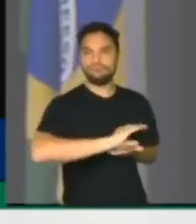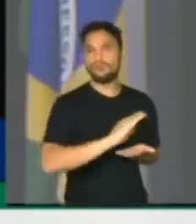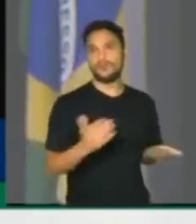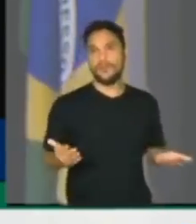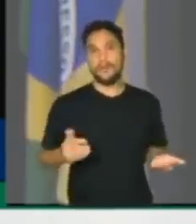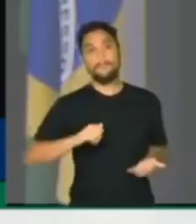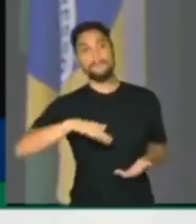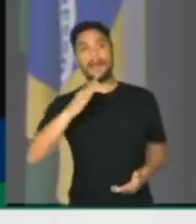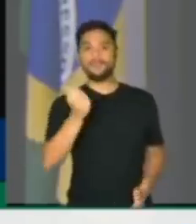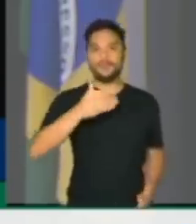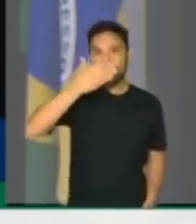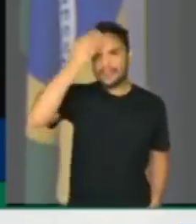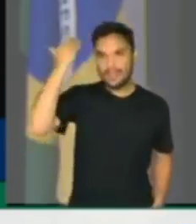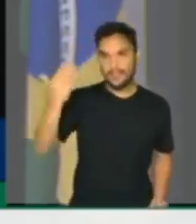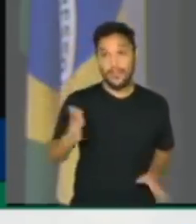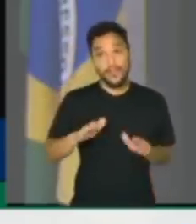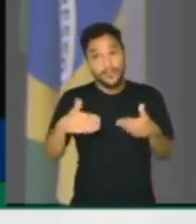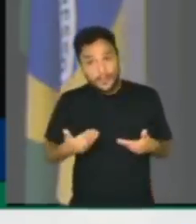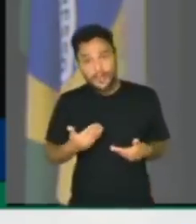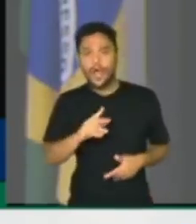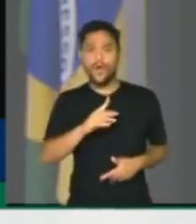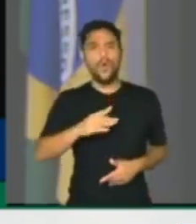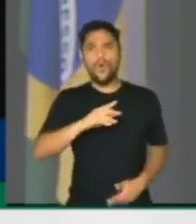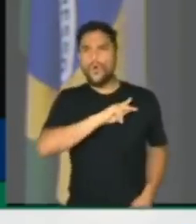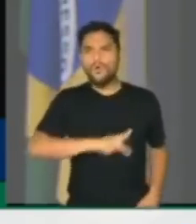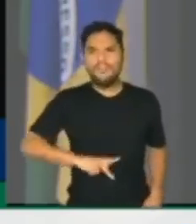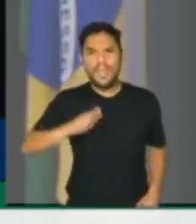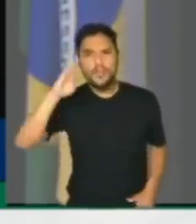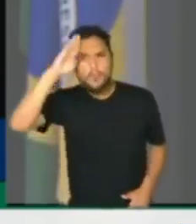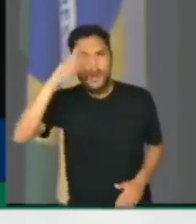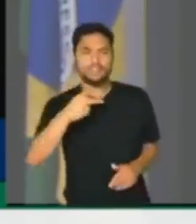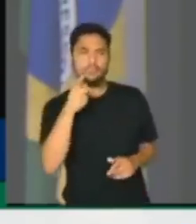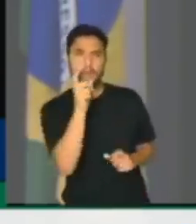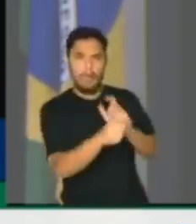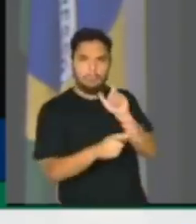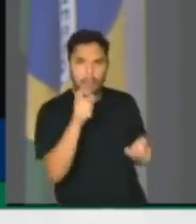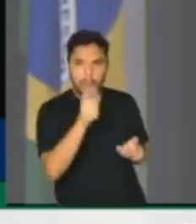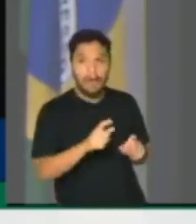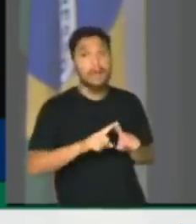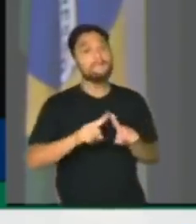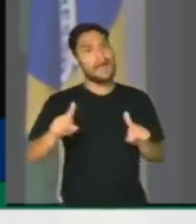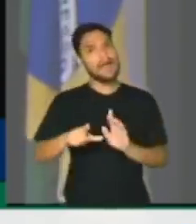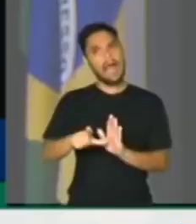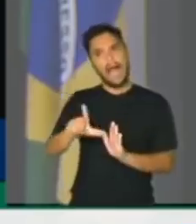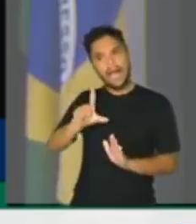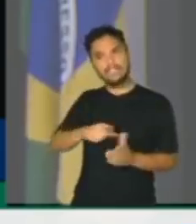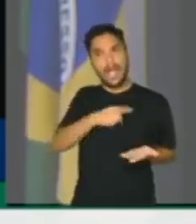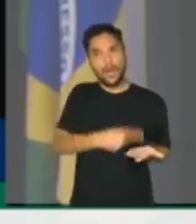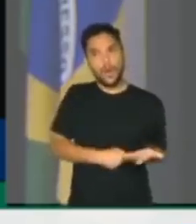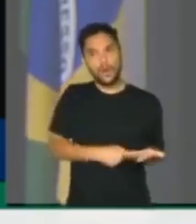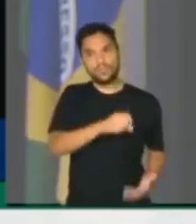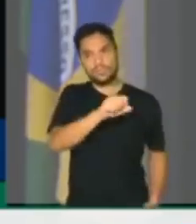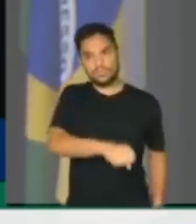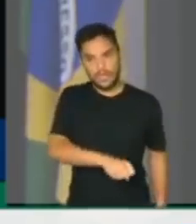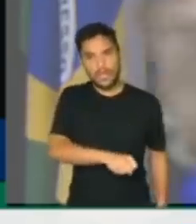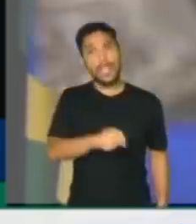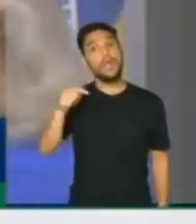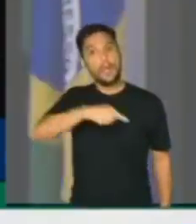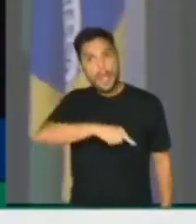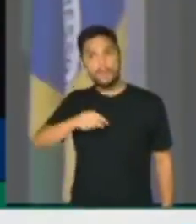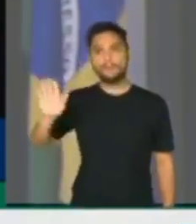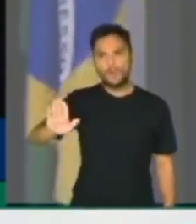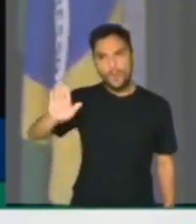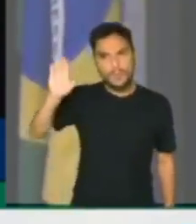então o governo pode fazer o discurso radical que quiser mas fez os acordos e